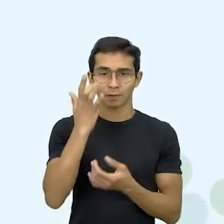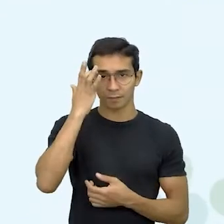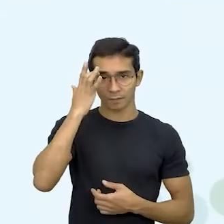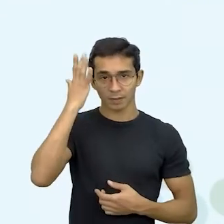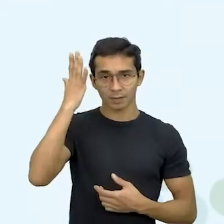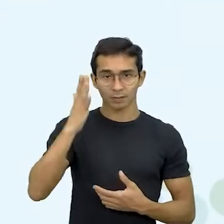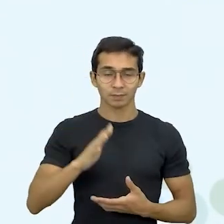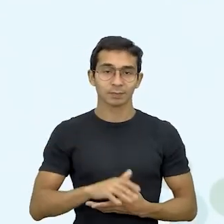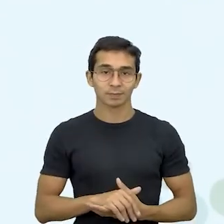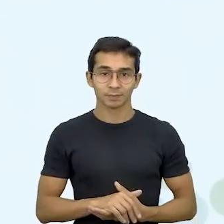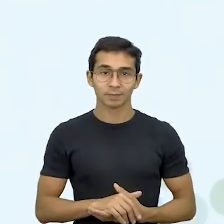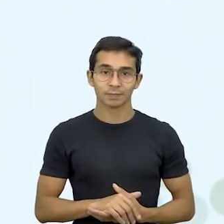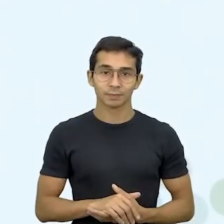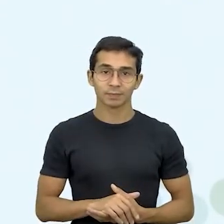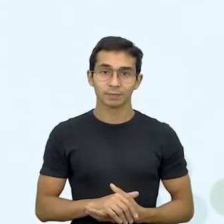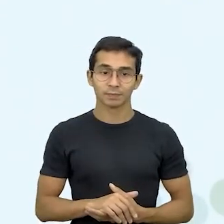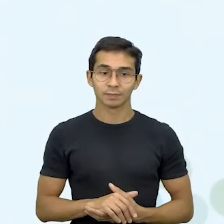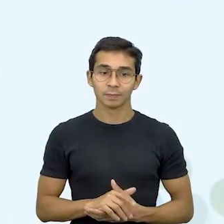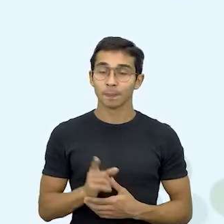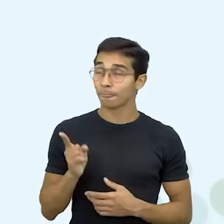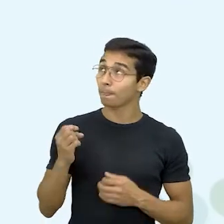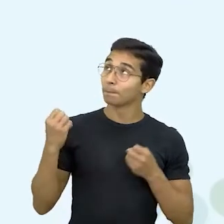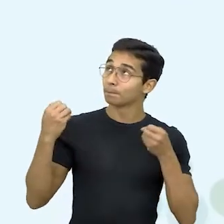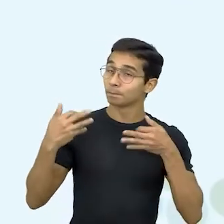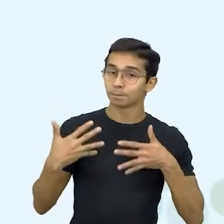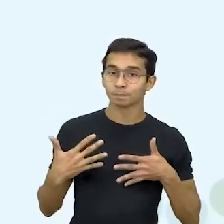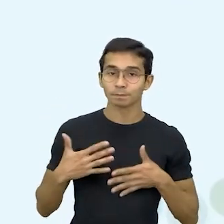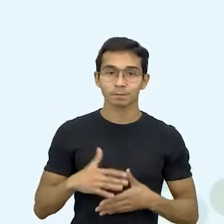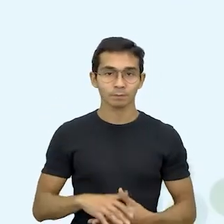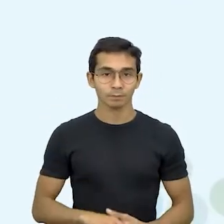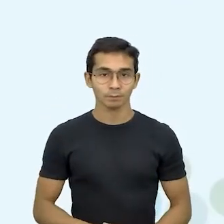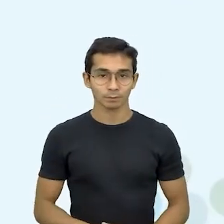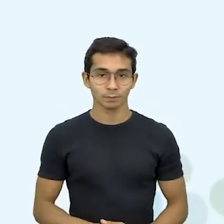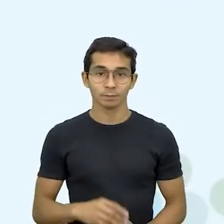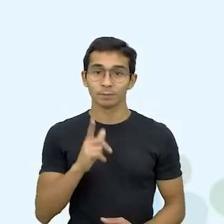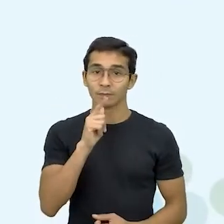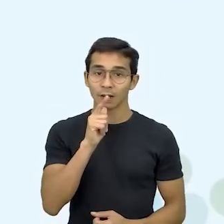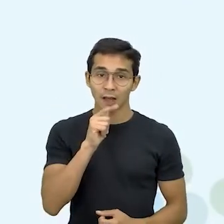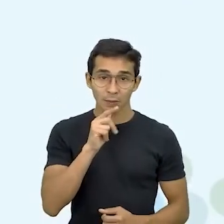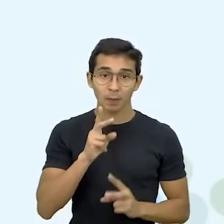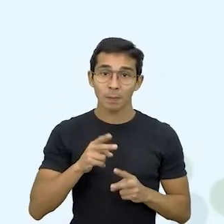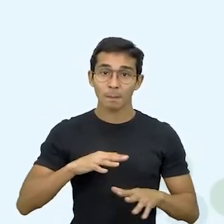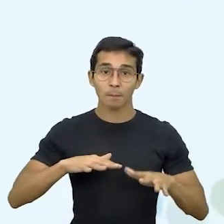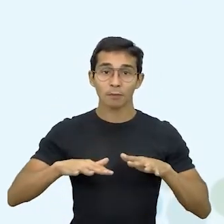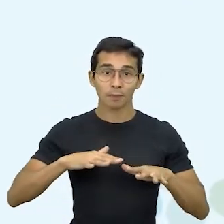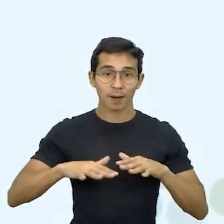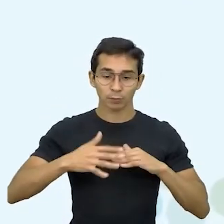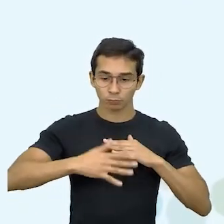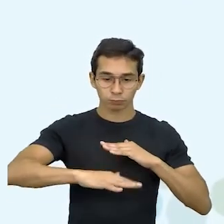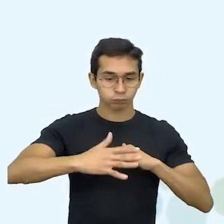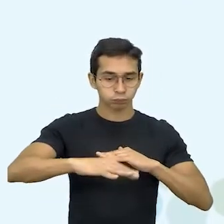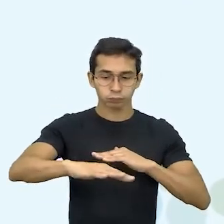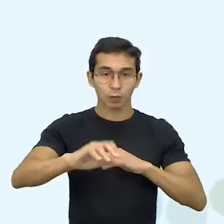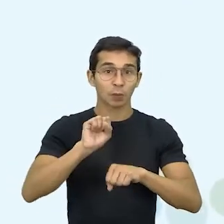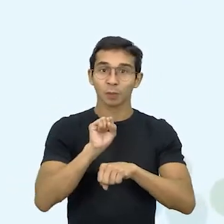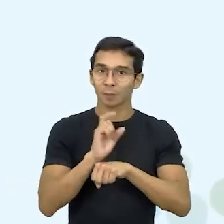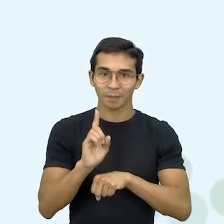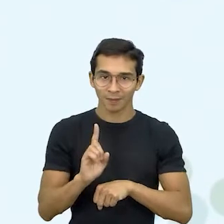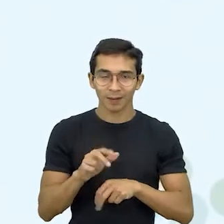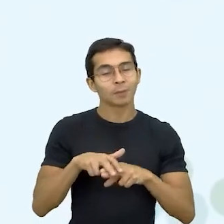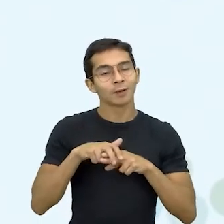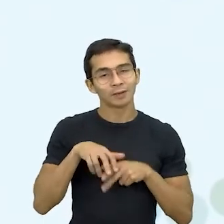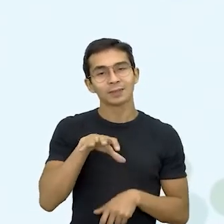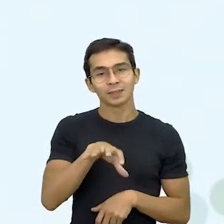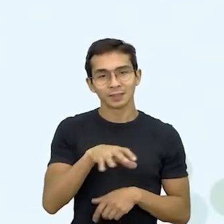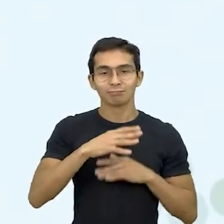lá. Trata-se do movimento contínuo que a água faz pelo meio físico e pelos seres vivos do